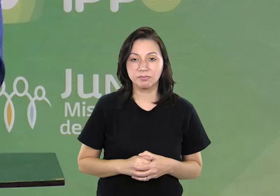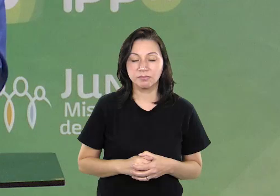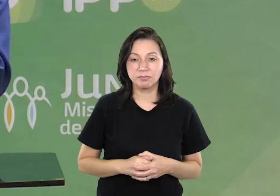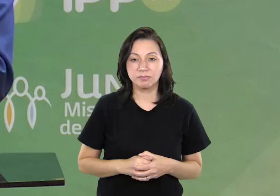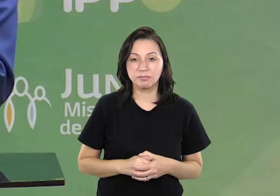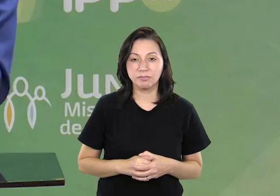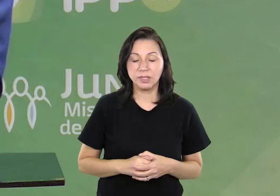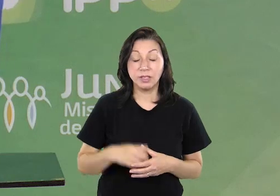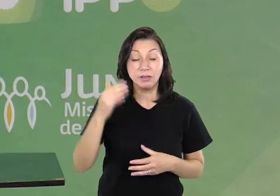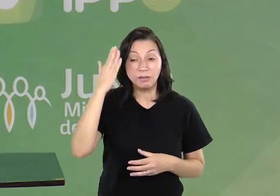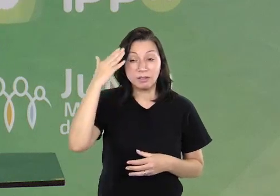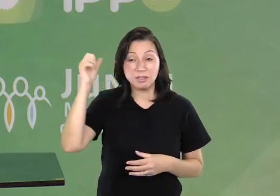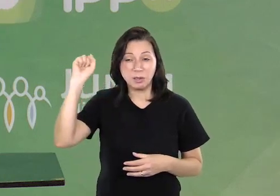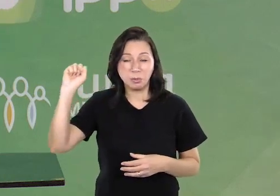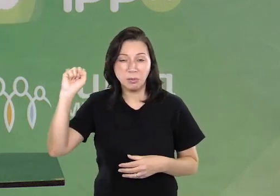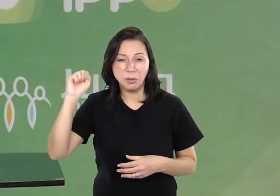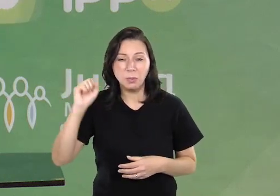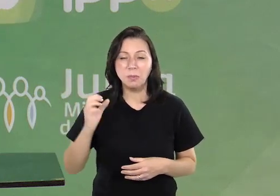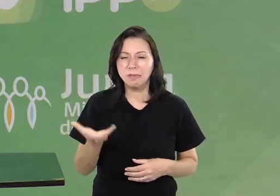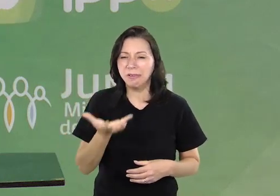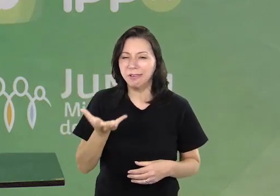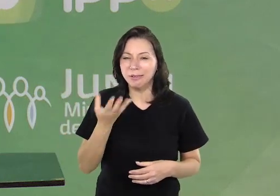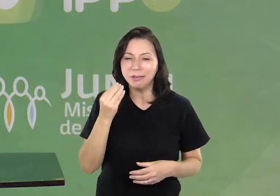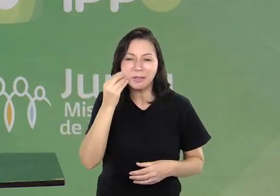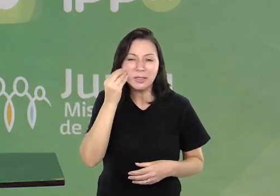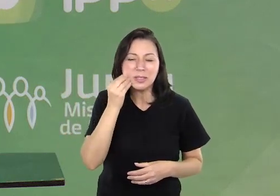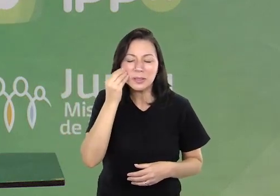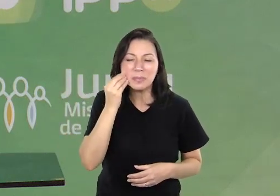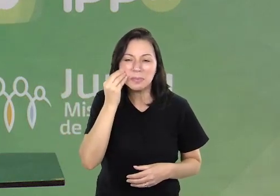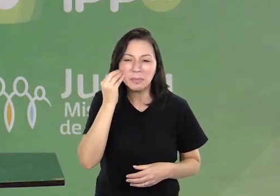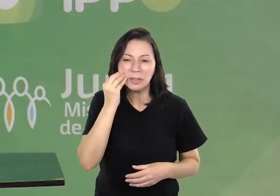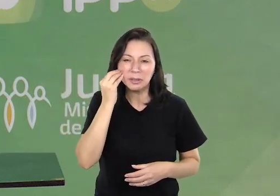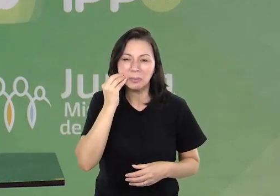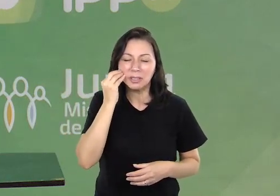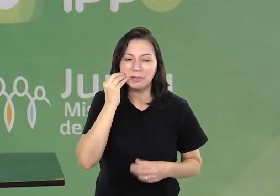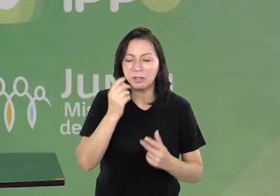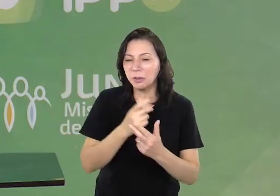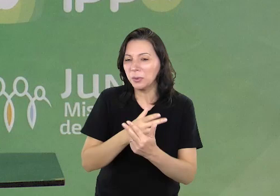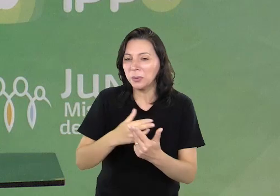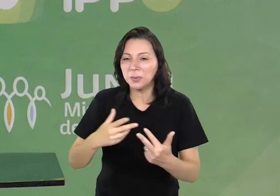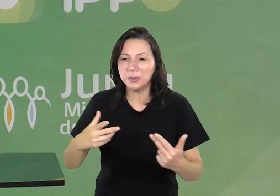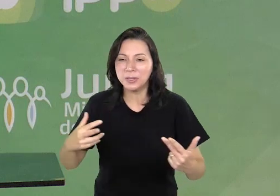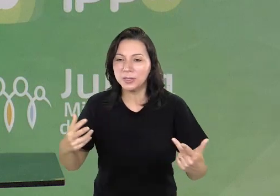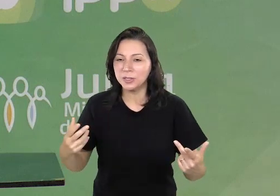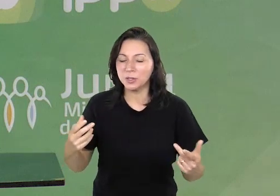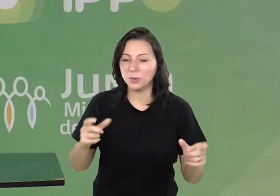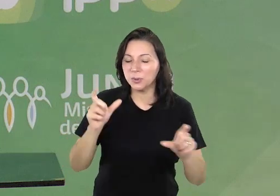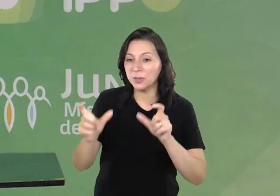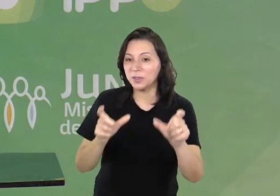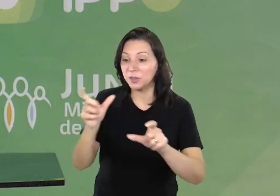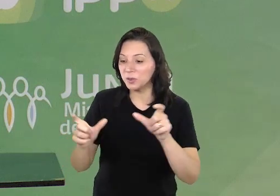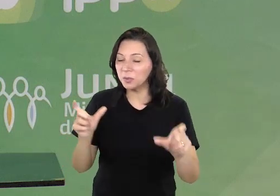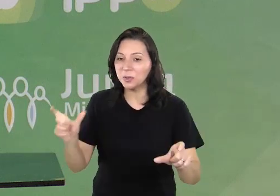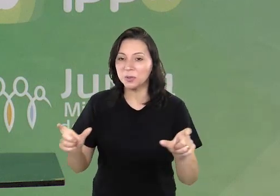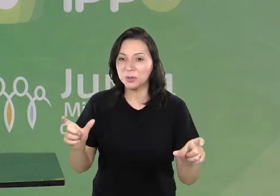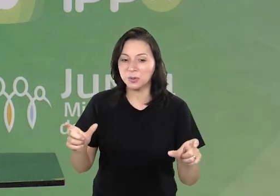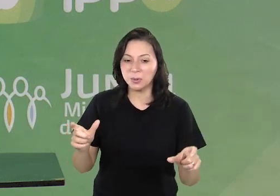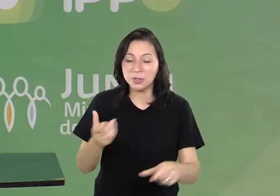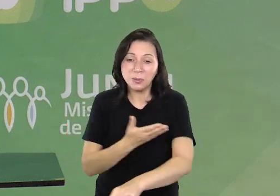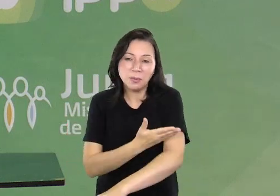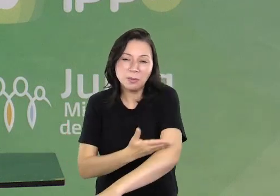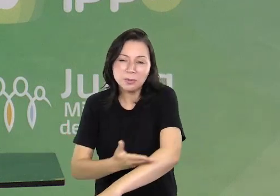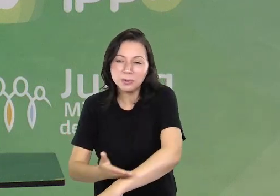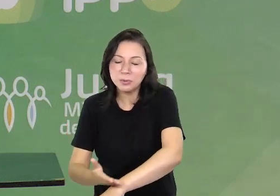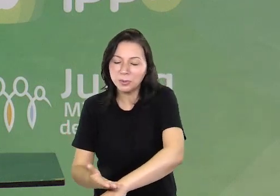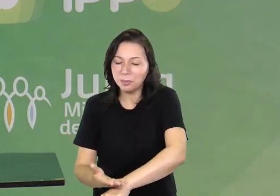os poucos dias da sua vida o cara sabe que os dias são poucos Não importa se você vive 20 Anos 30 anos 50 anos 70